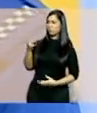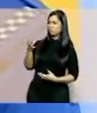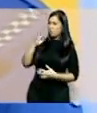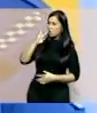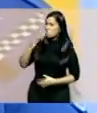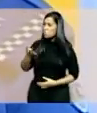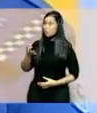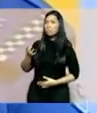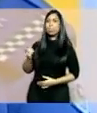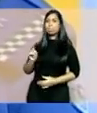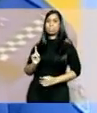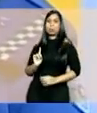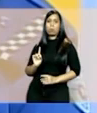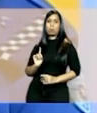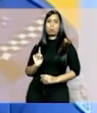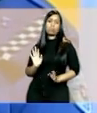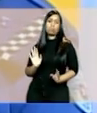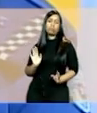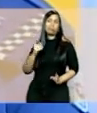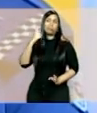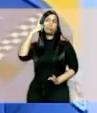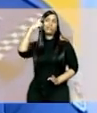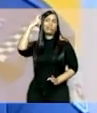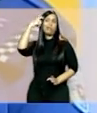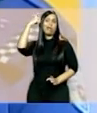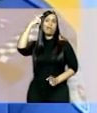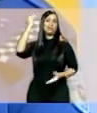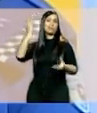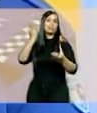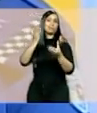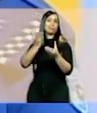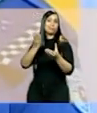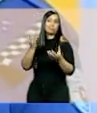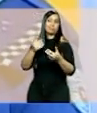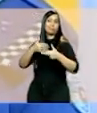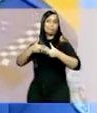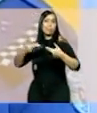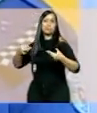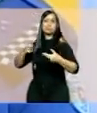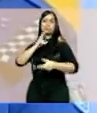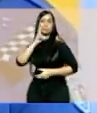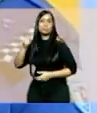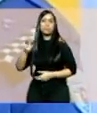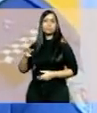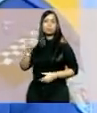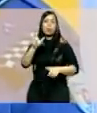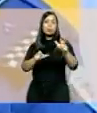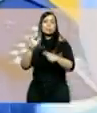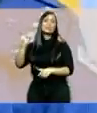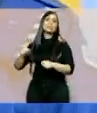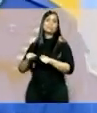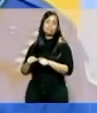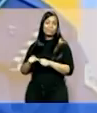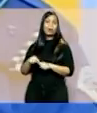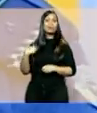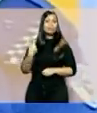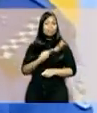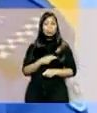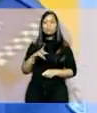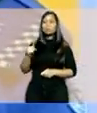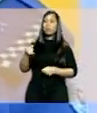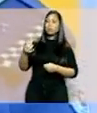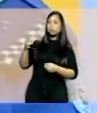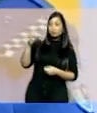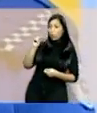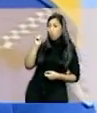criamos nenhum processo de solução. As pessoas é que fazem isso. Estimula isso. Exatamente. A gente vai dando a direção, vai